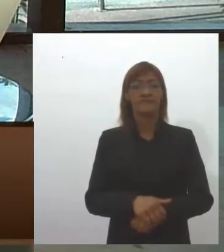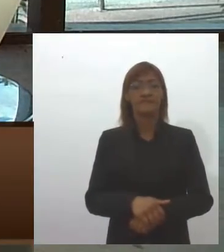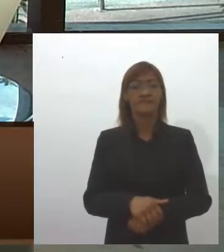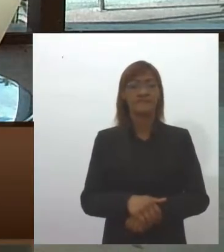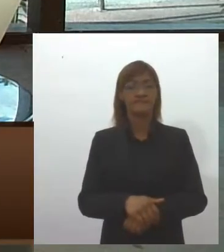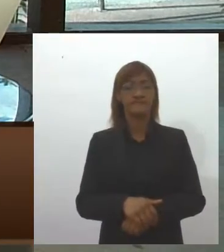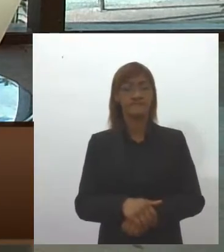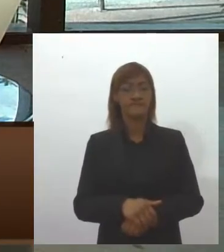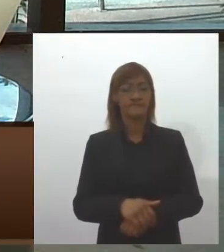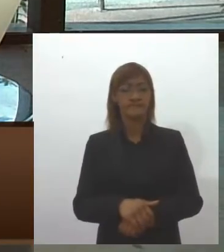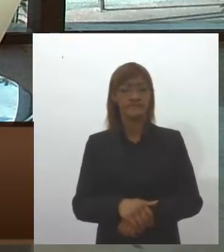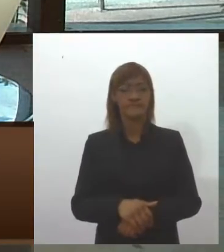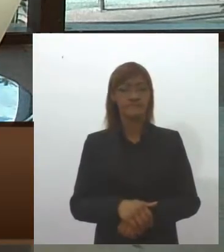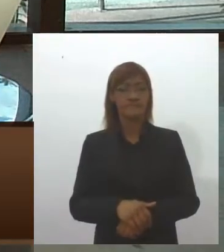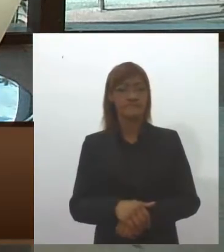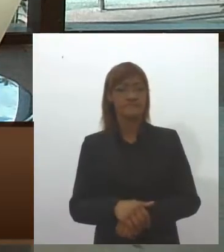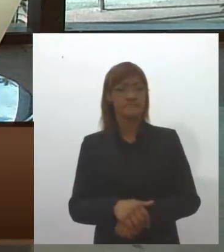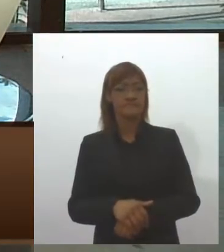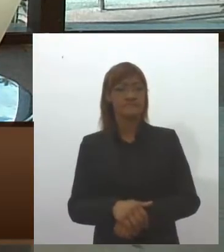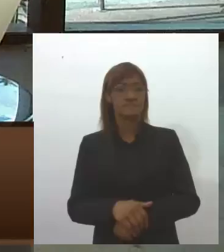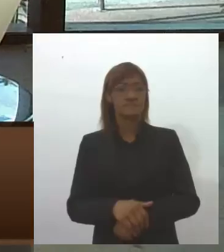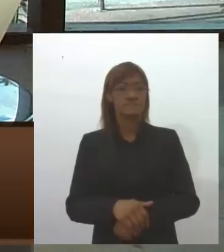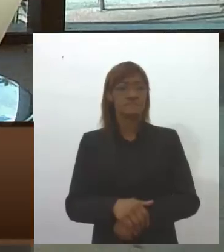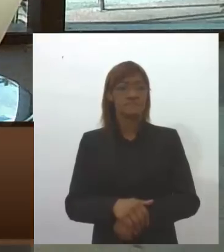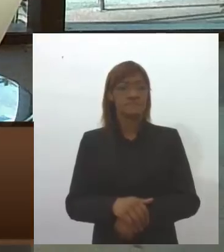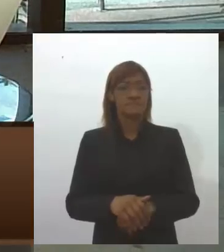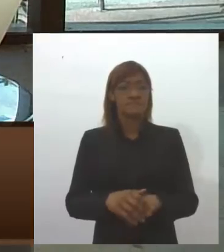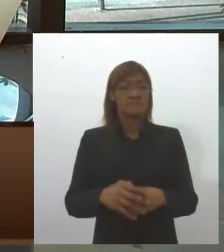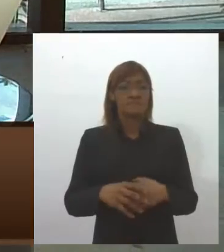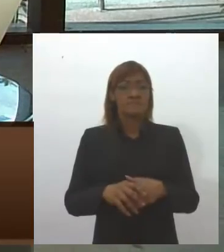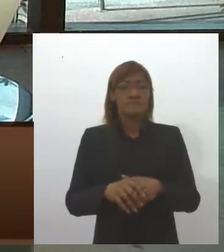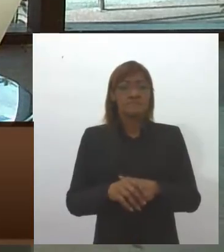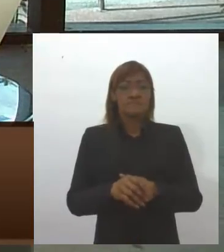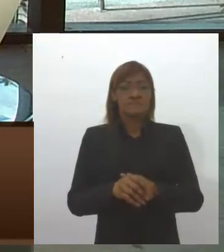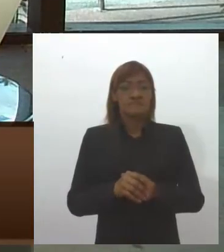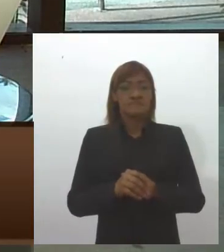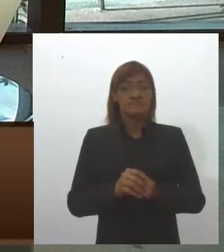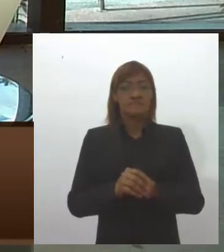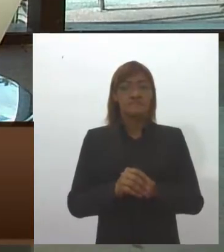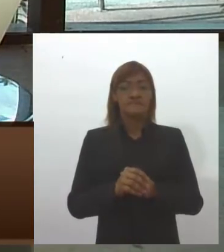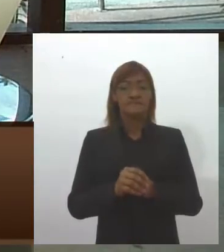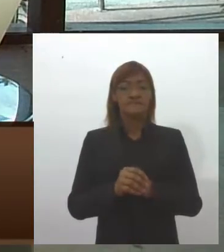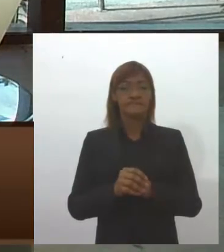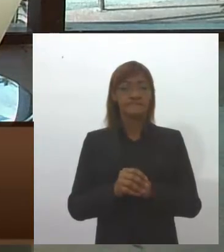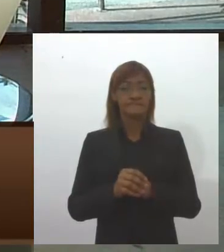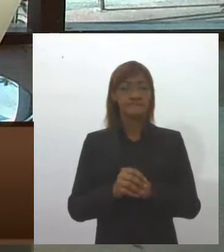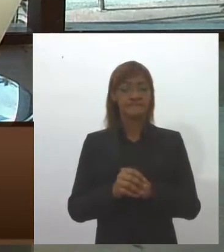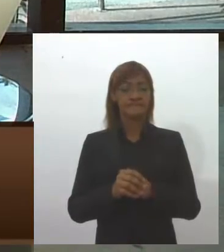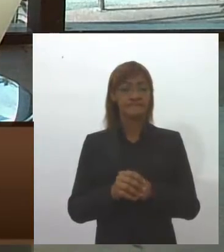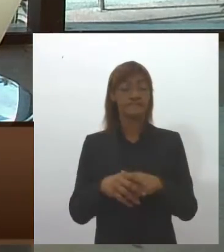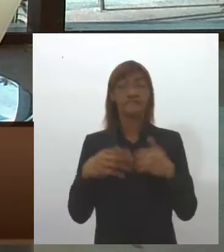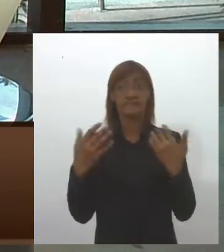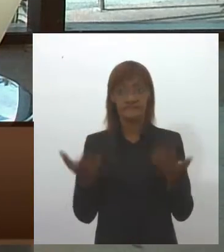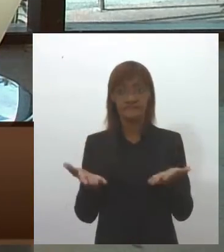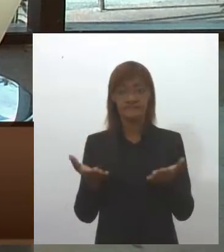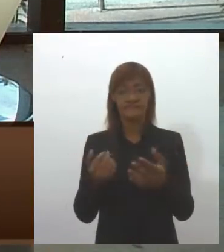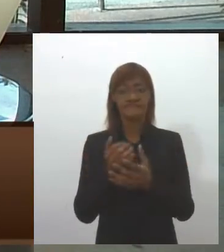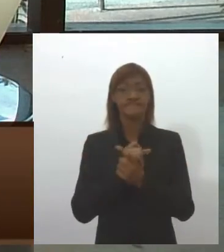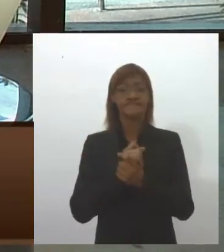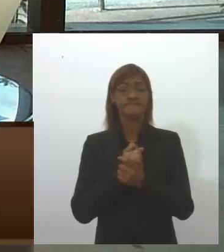Voltou, presidente? Tá. Oi, voltou. Pronto. Deu uma travadinha aí. Então, posso falar? Pode,